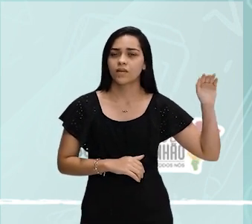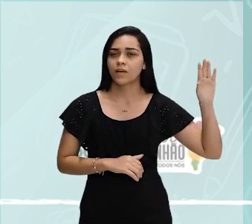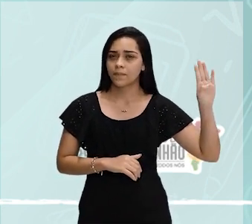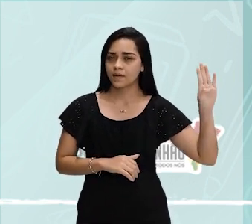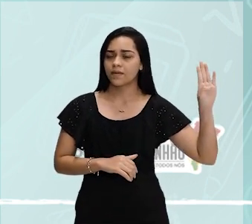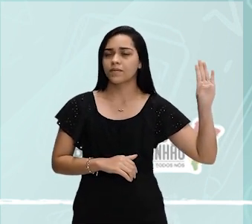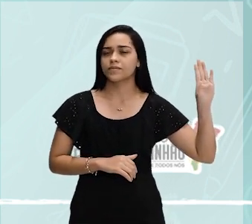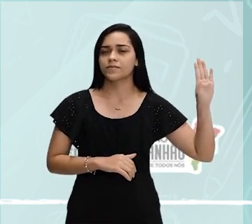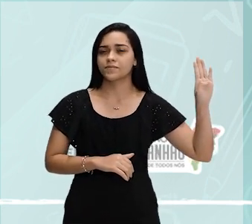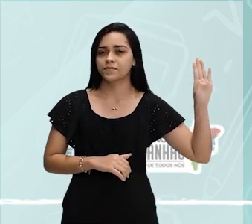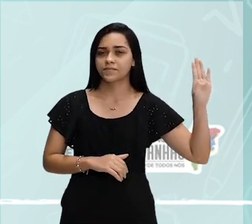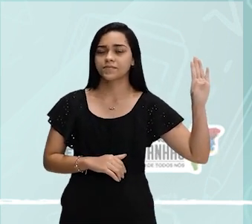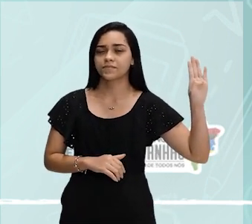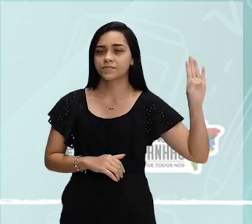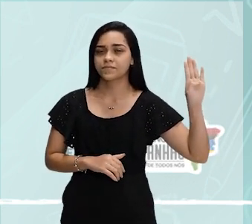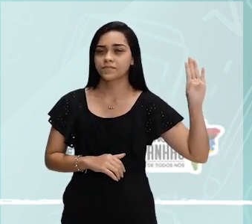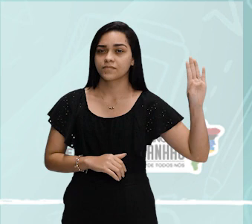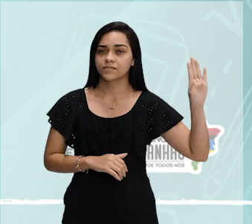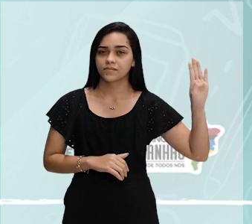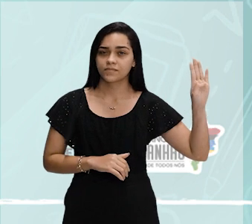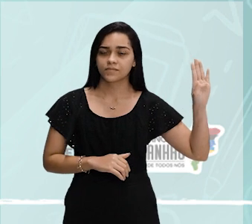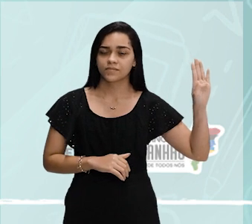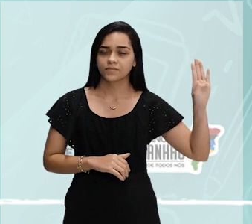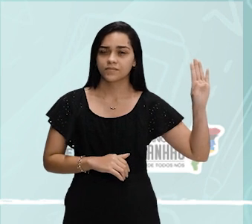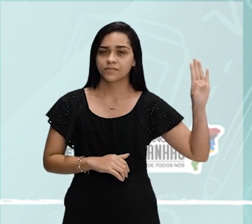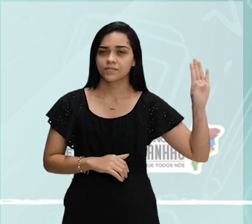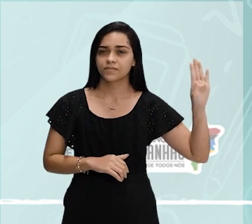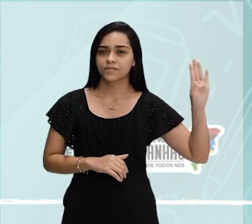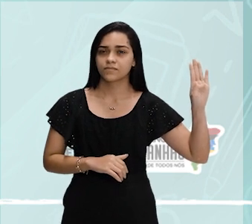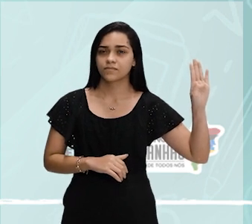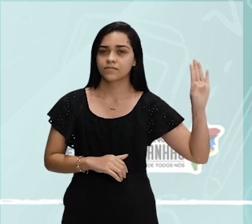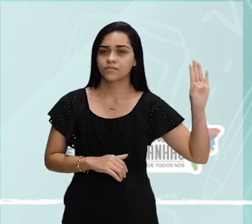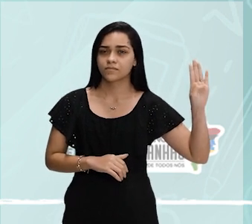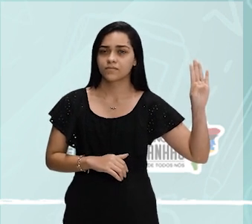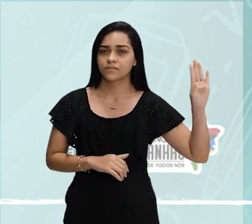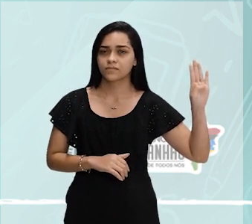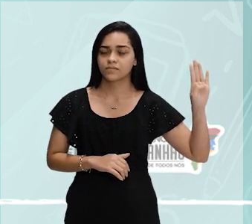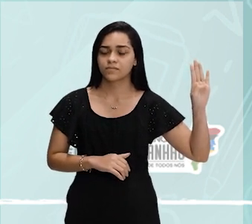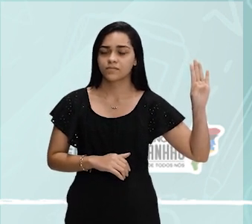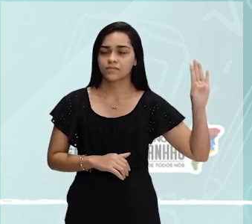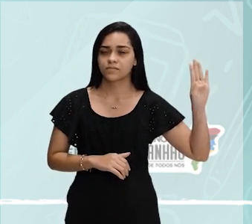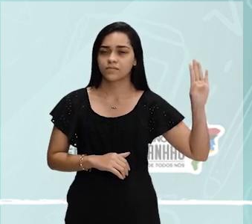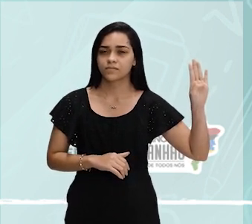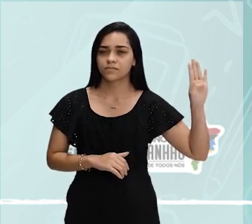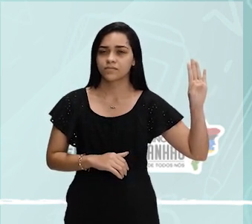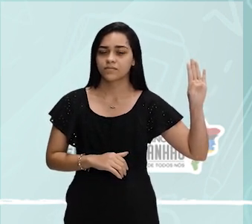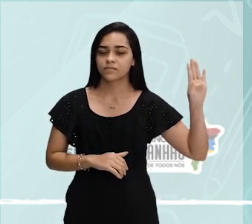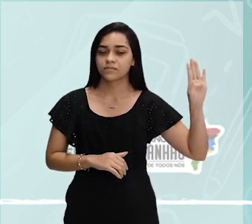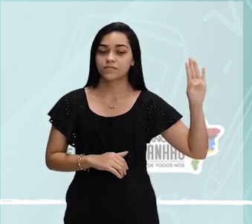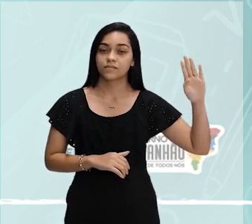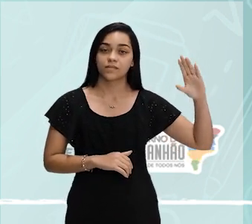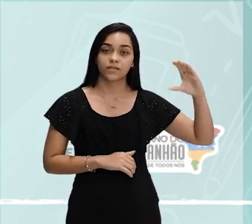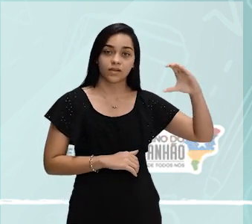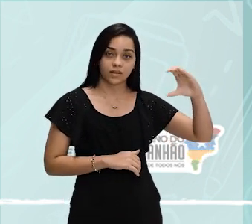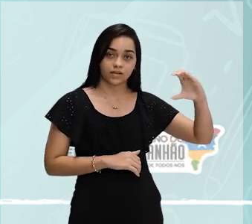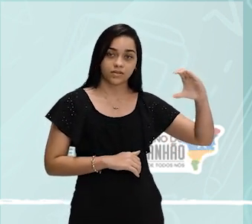Letra B. Não há defesa intransigente do casamento e da continência sexual anterior a